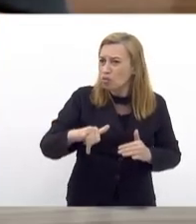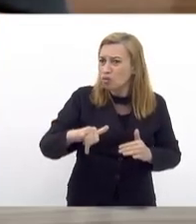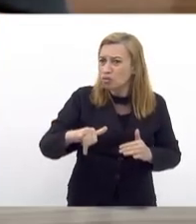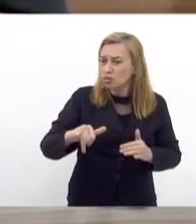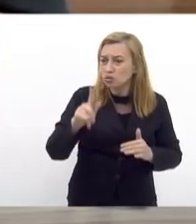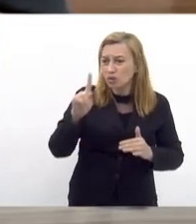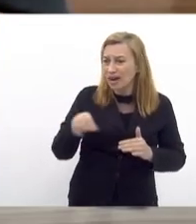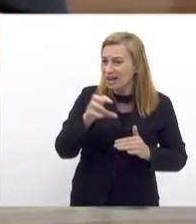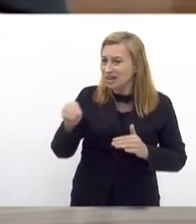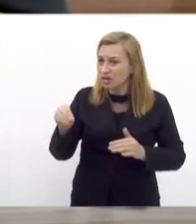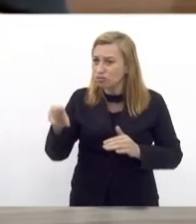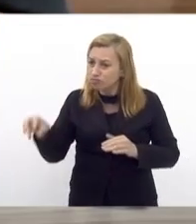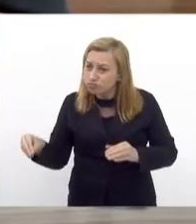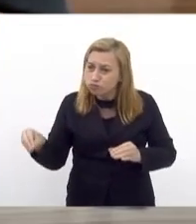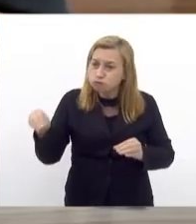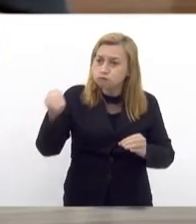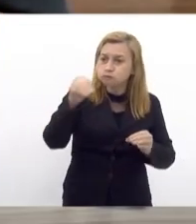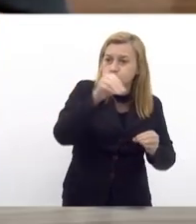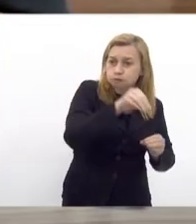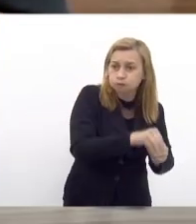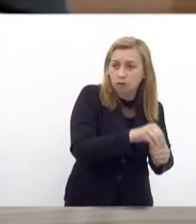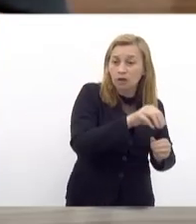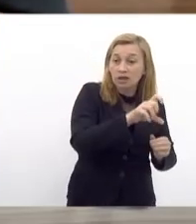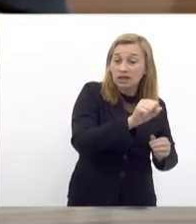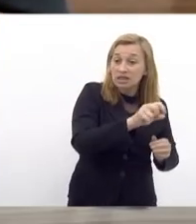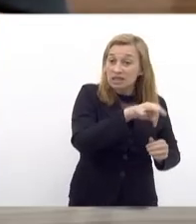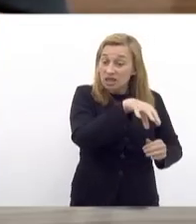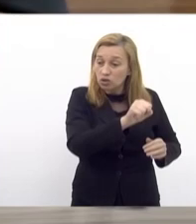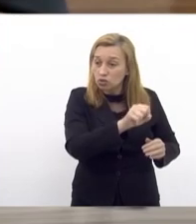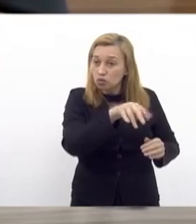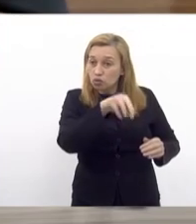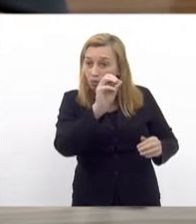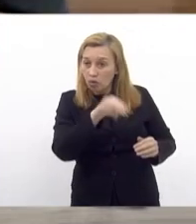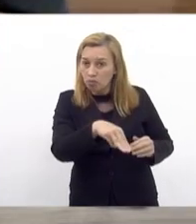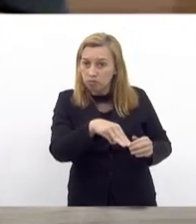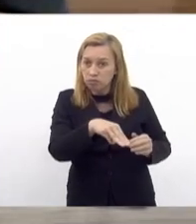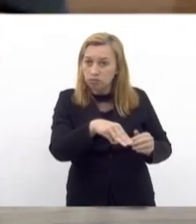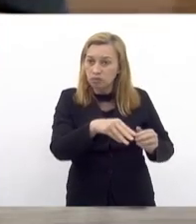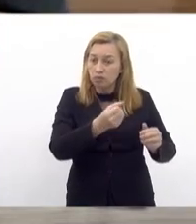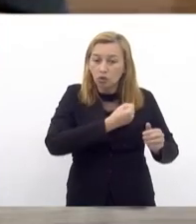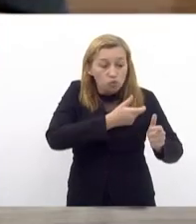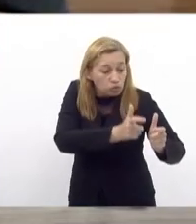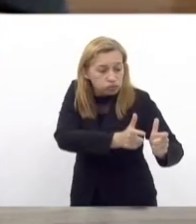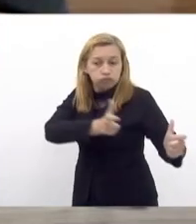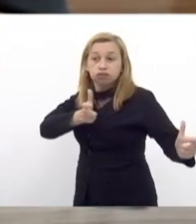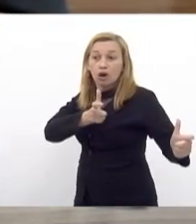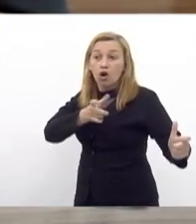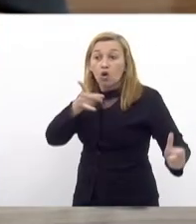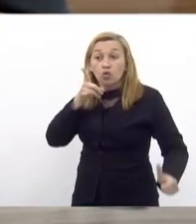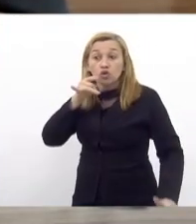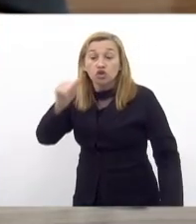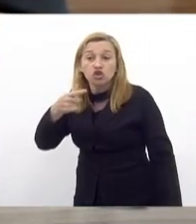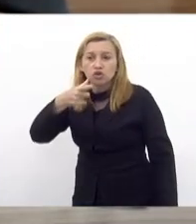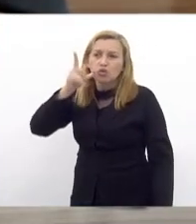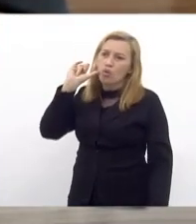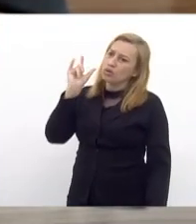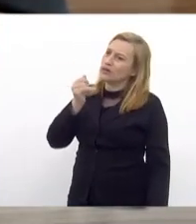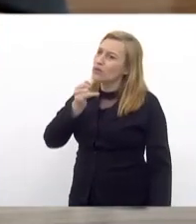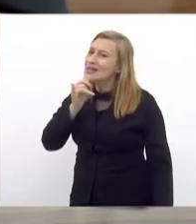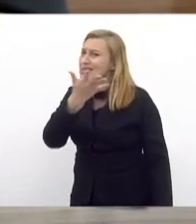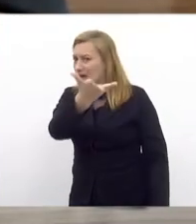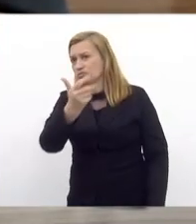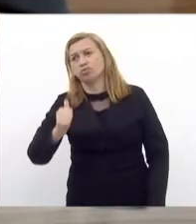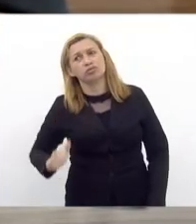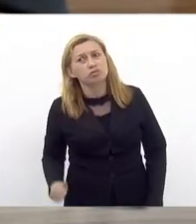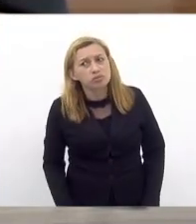do Galeão para o Santos Dumont para aumentar a outorga. O dia de ontem foi o exemplo.